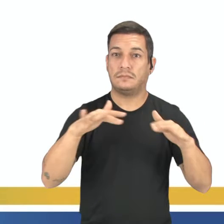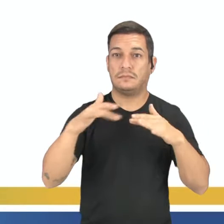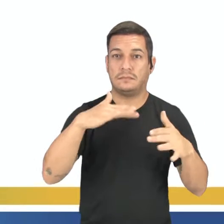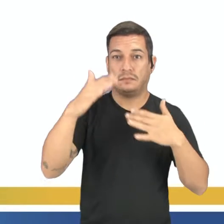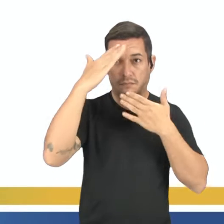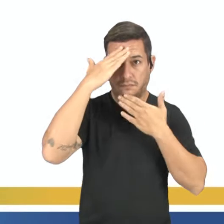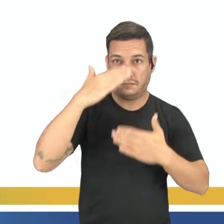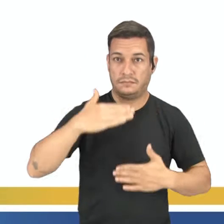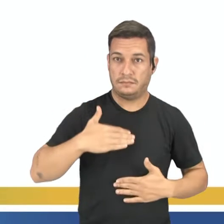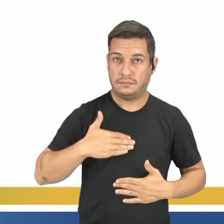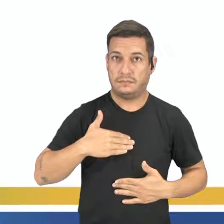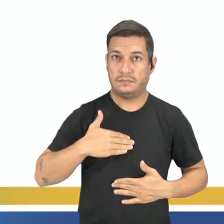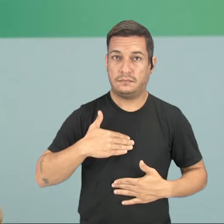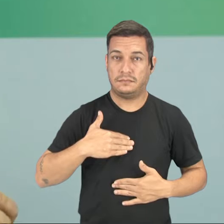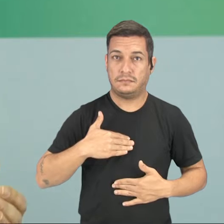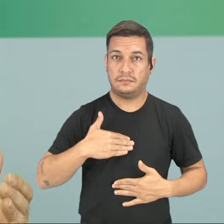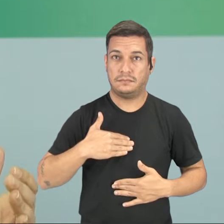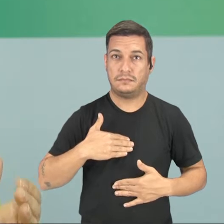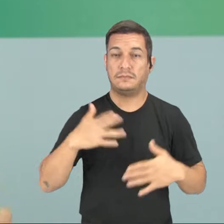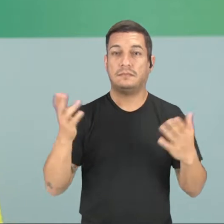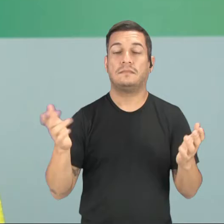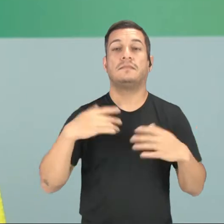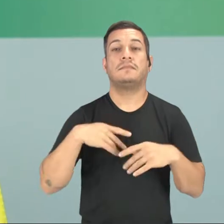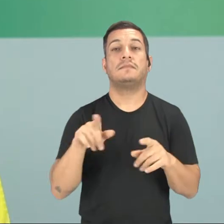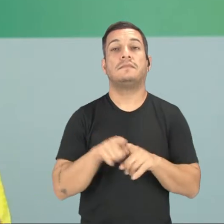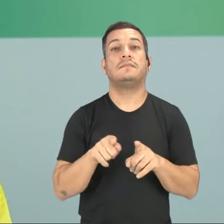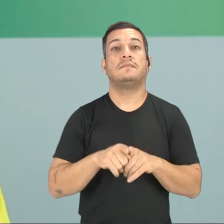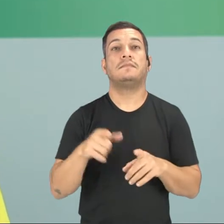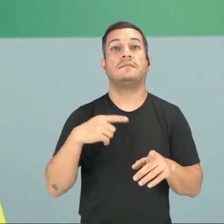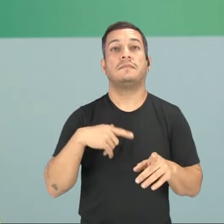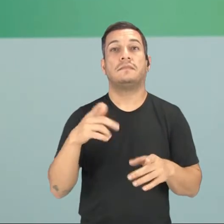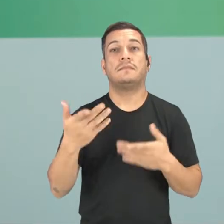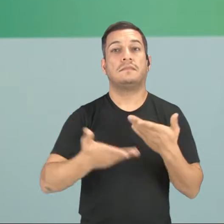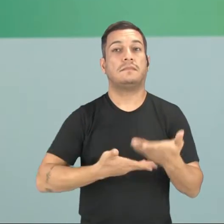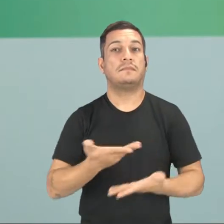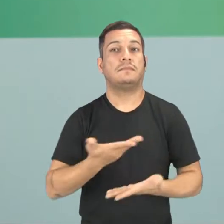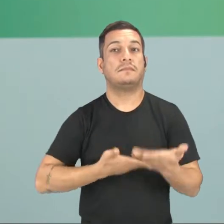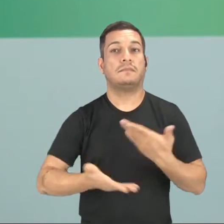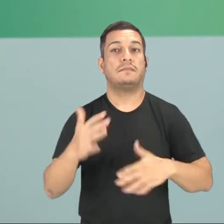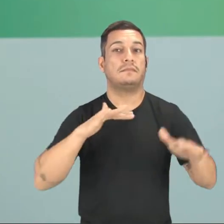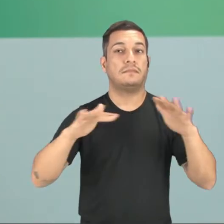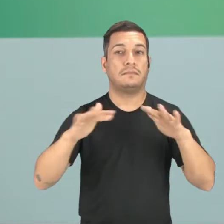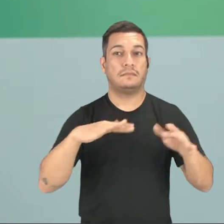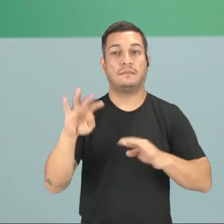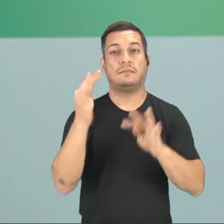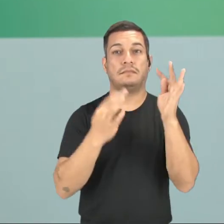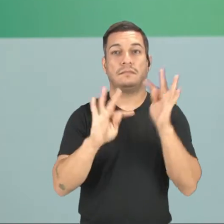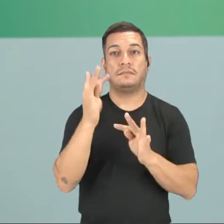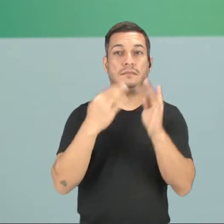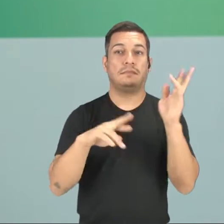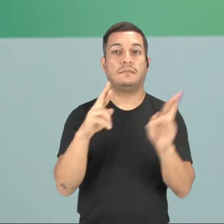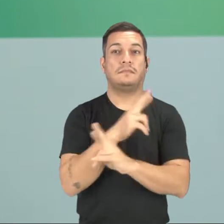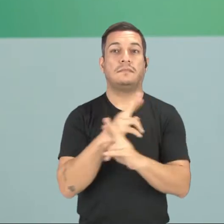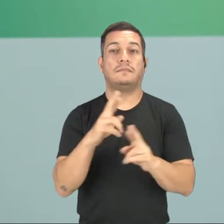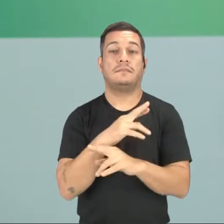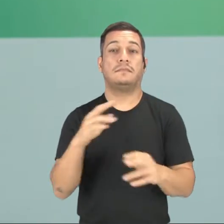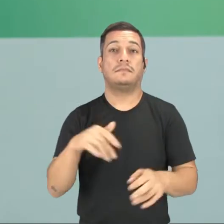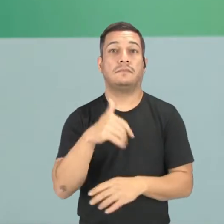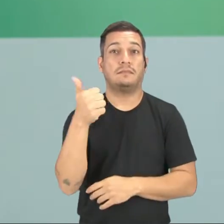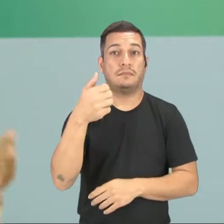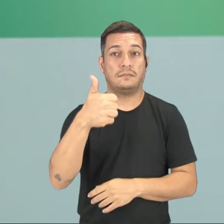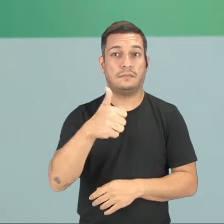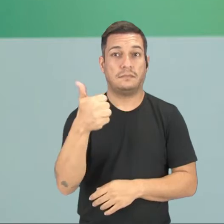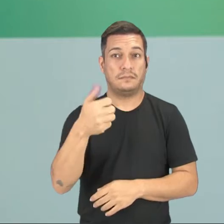corporais. Especificamente, a gente vai trabalhar de movimentos e a sua relação com a tecnologia, tá bom? Essa é a nossa aula